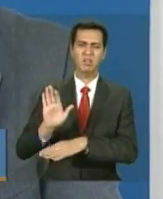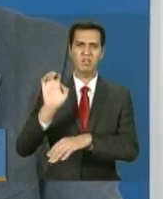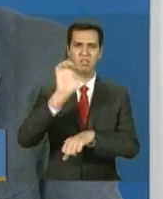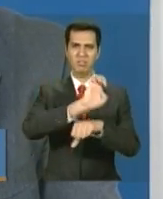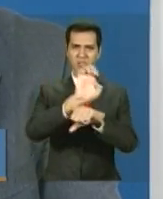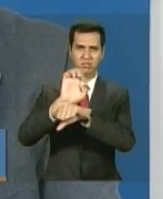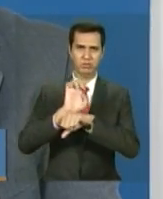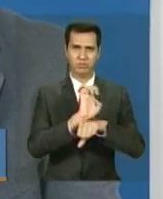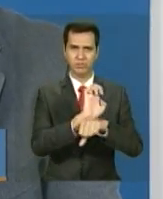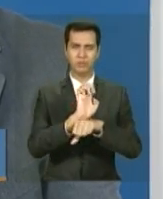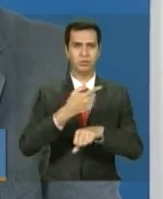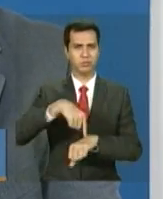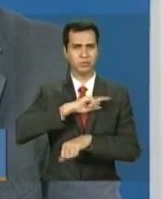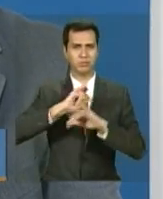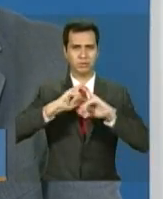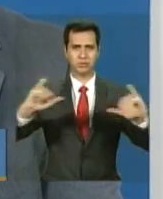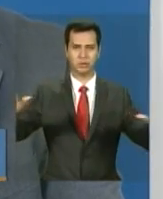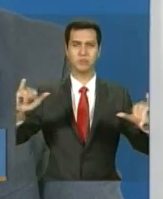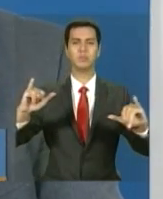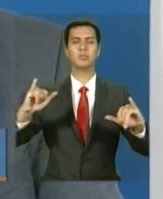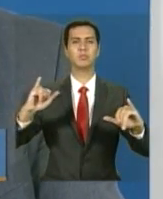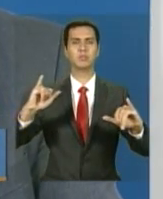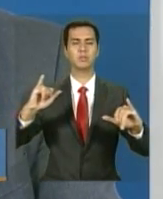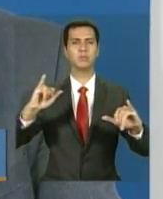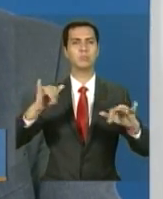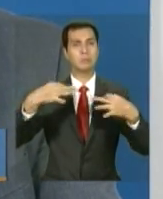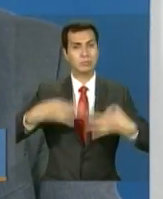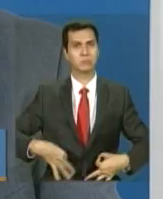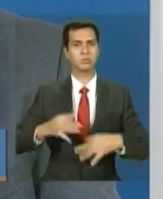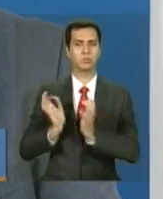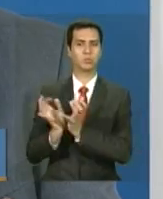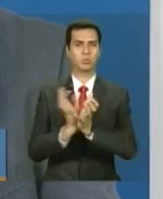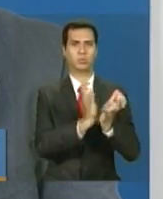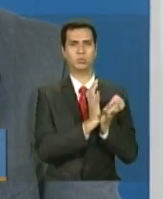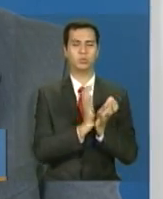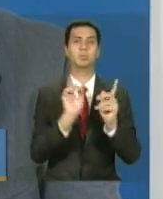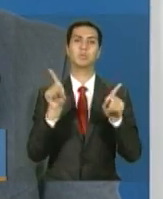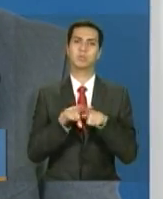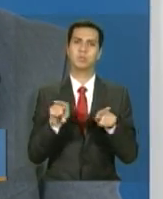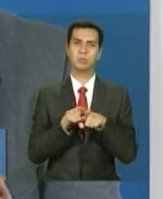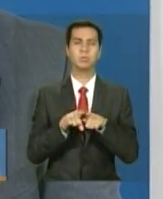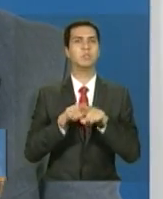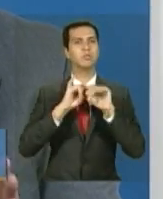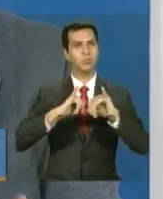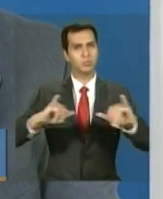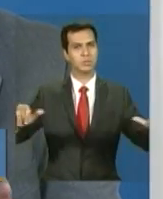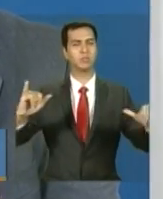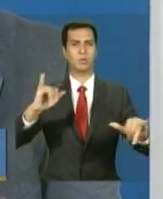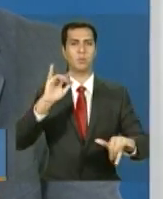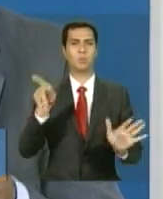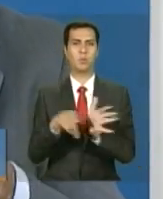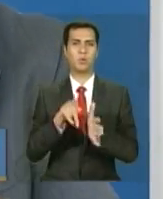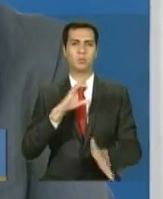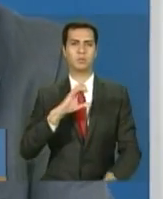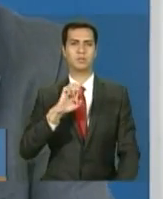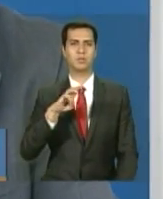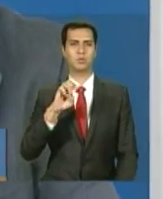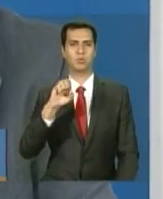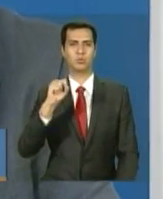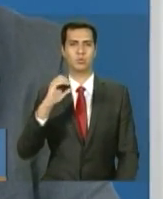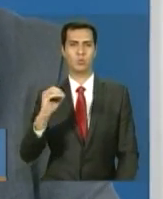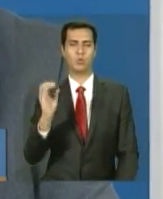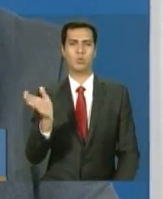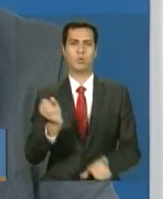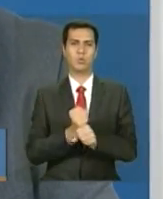informações atualizadas desses grupos e também informações atualizadas do censo 2010 que vão permitir uma ação mais